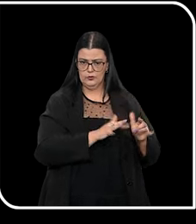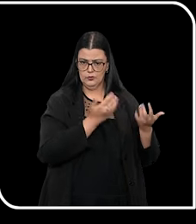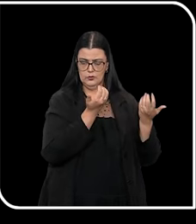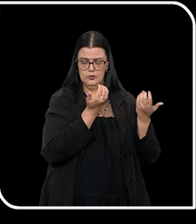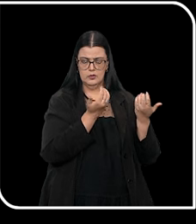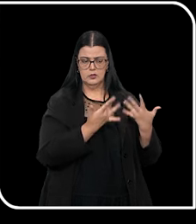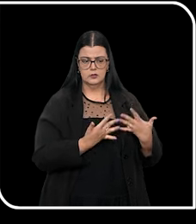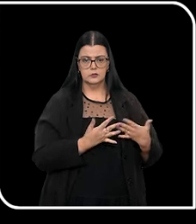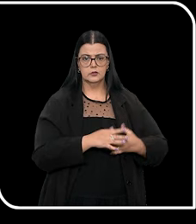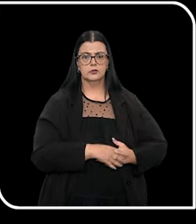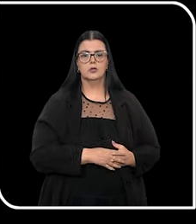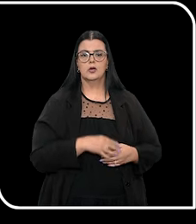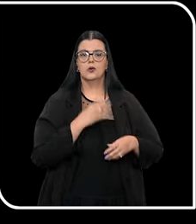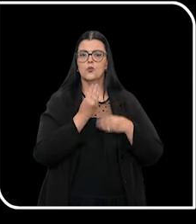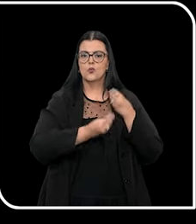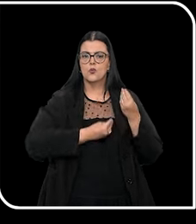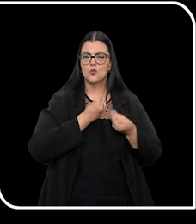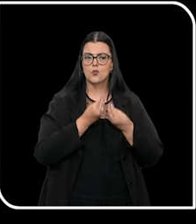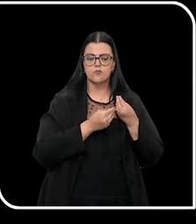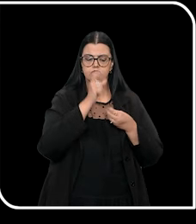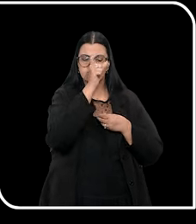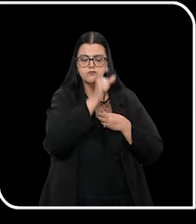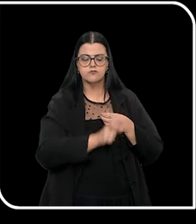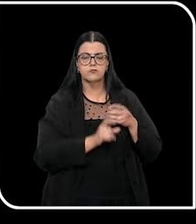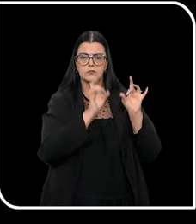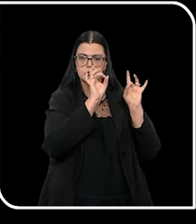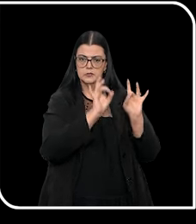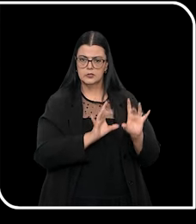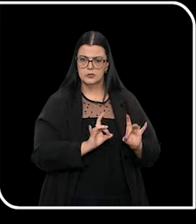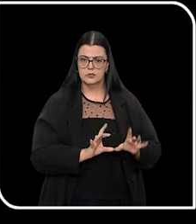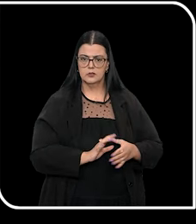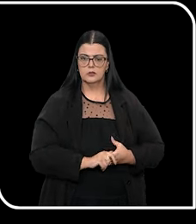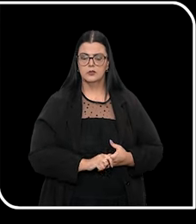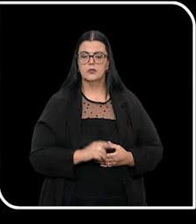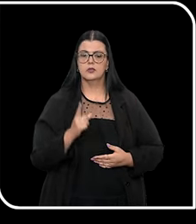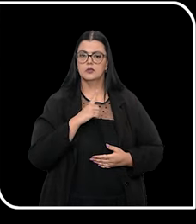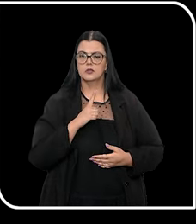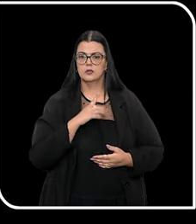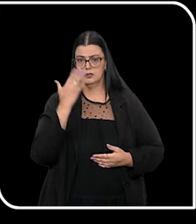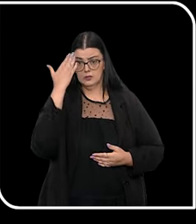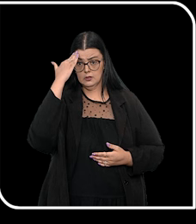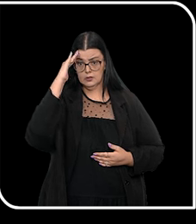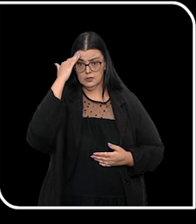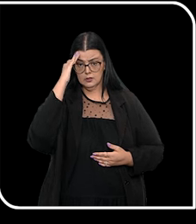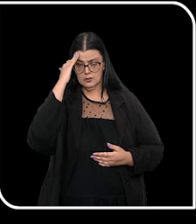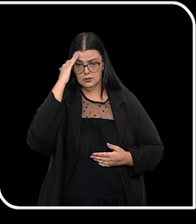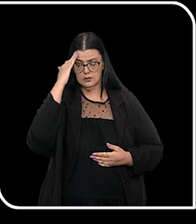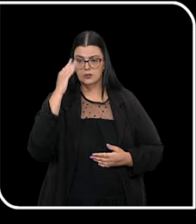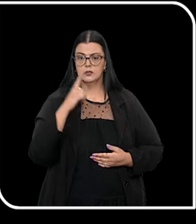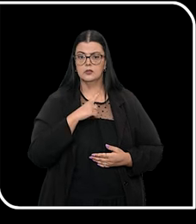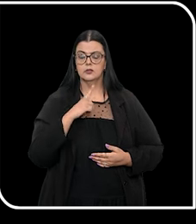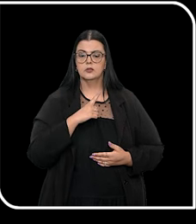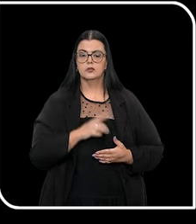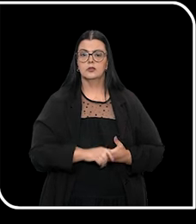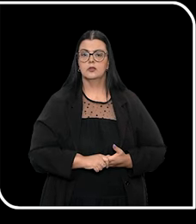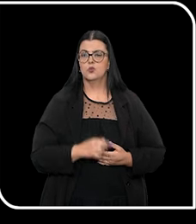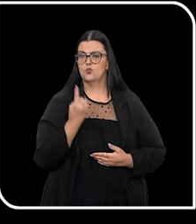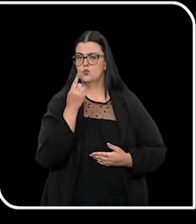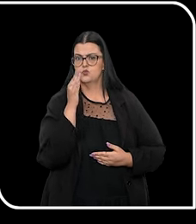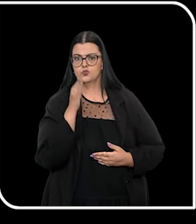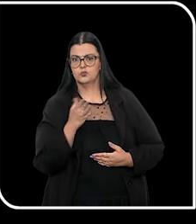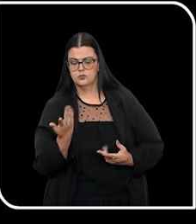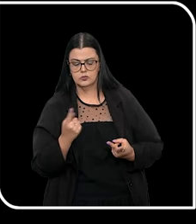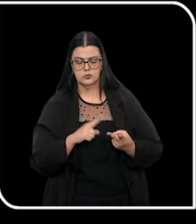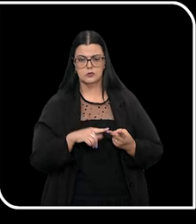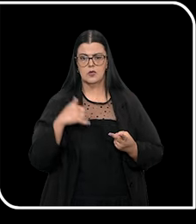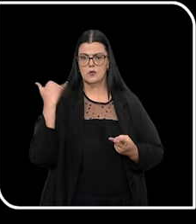sobre sobre essa questão do caráter especial porque o caráter especial ele dá uma conotação de que é algo único de que